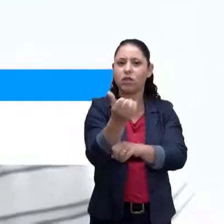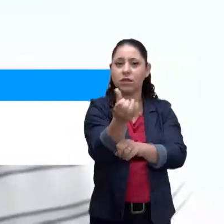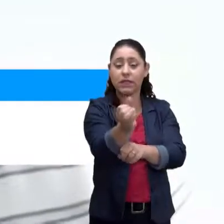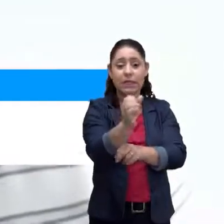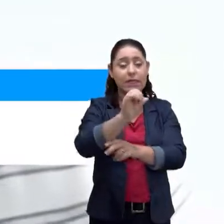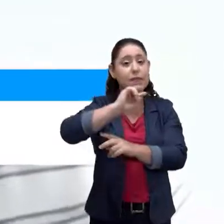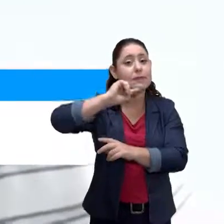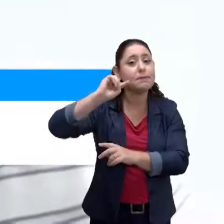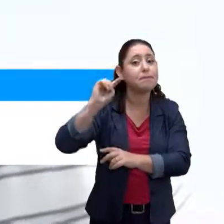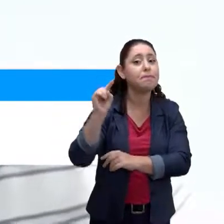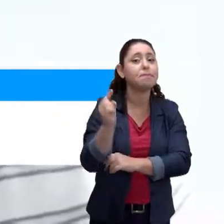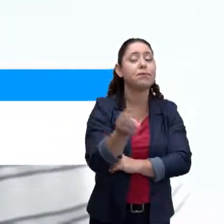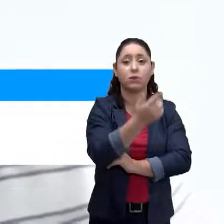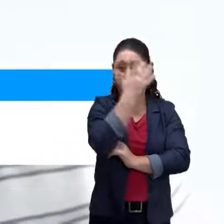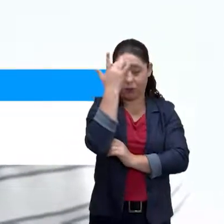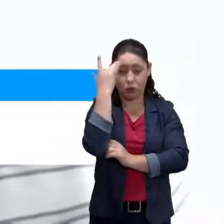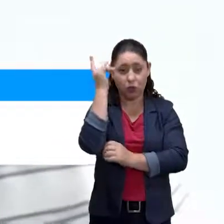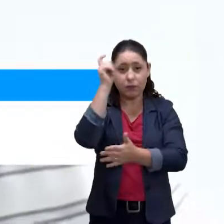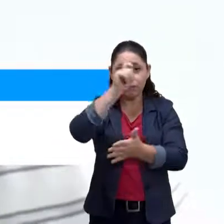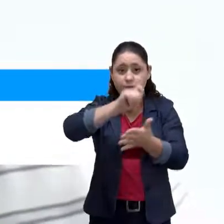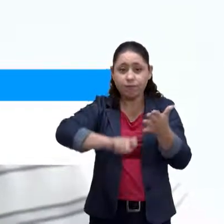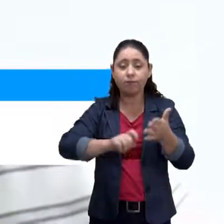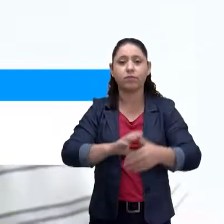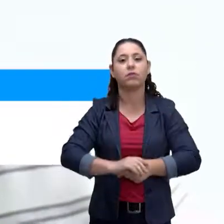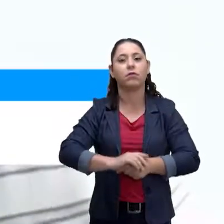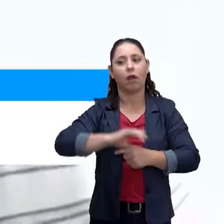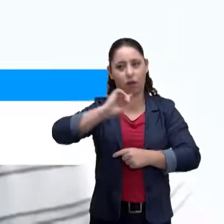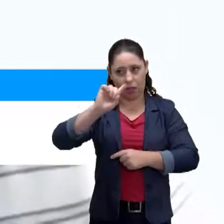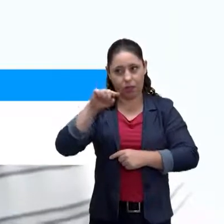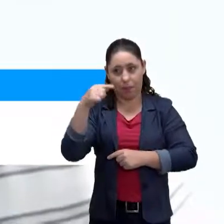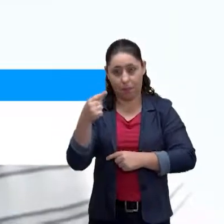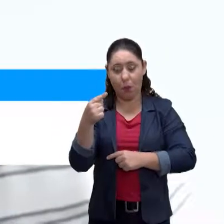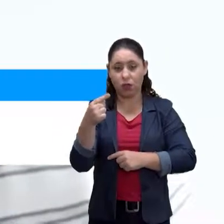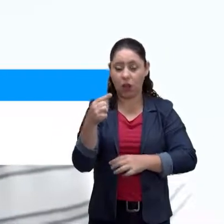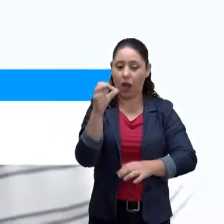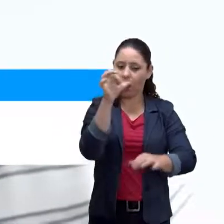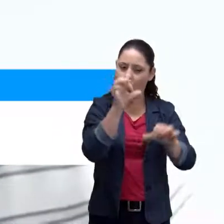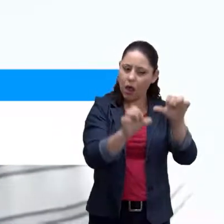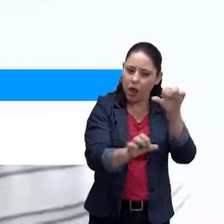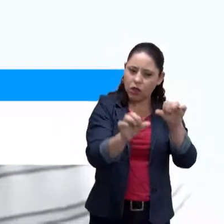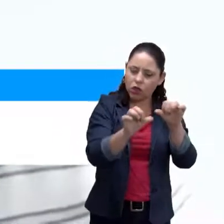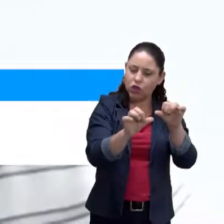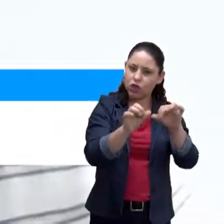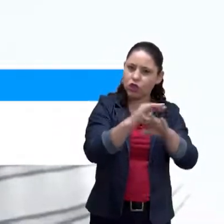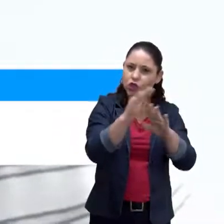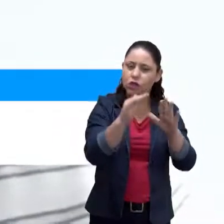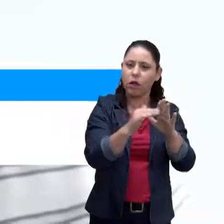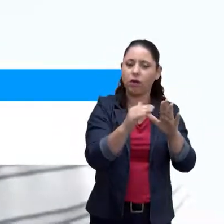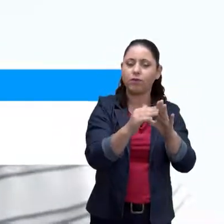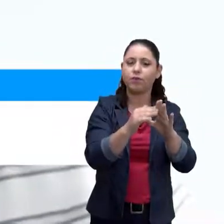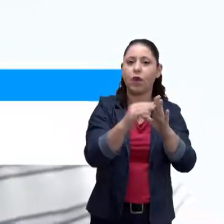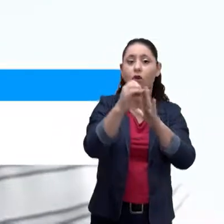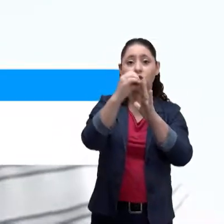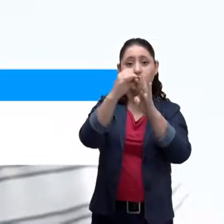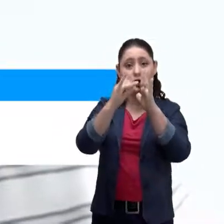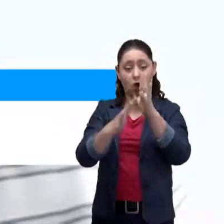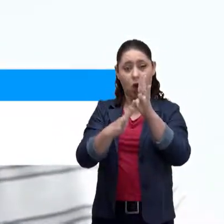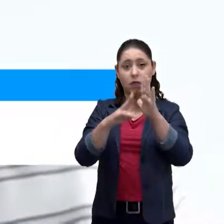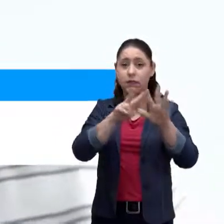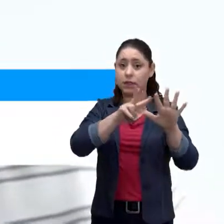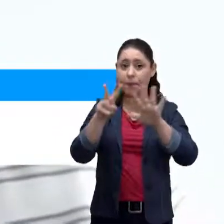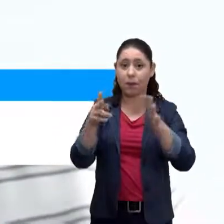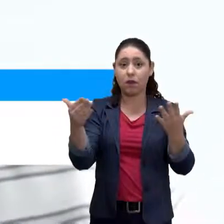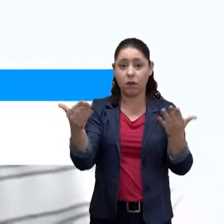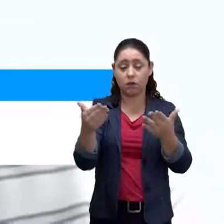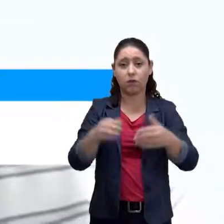mil inscritos nesse processo seletivo. Depois dessa revisão geral, foi publicado no Diário Oficial